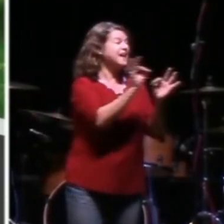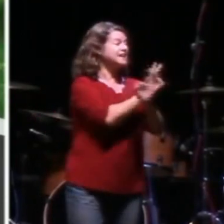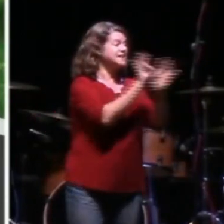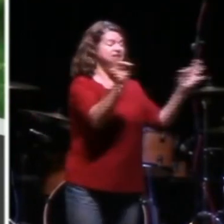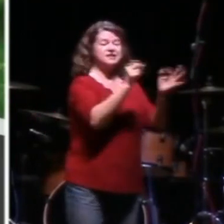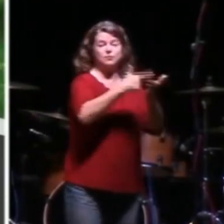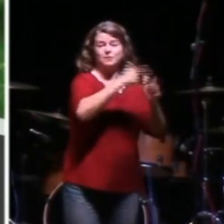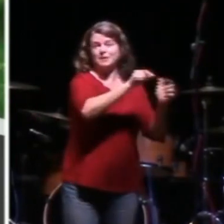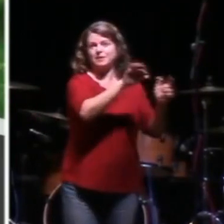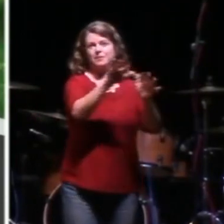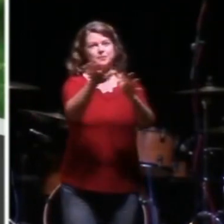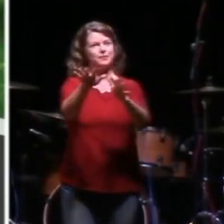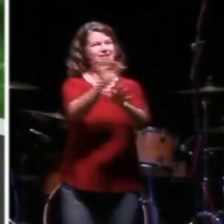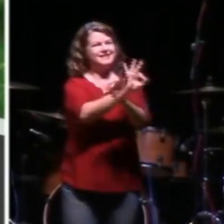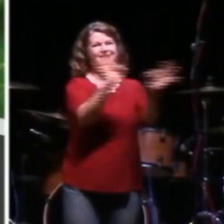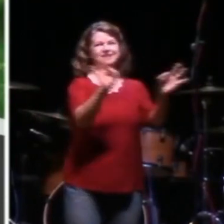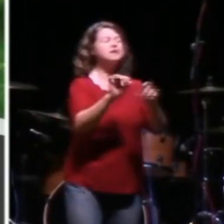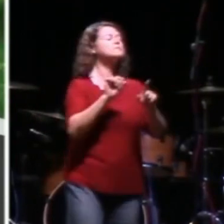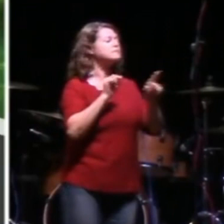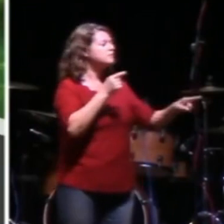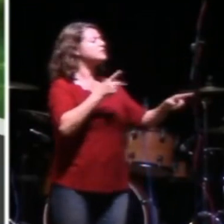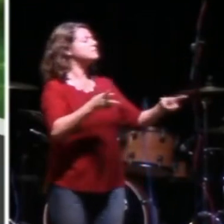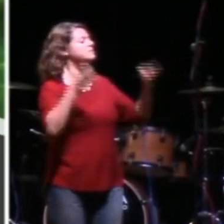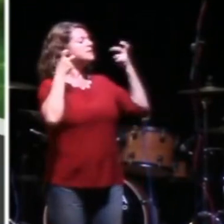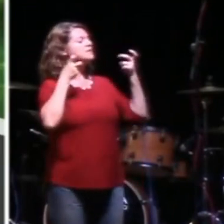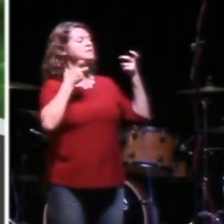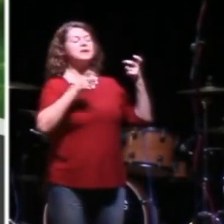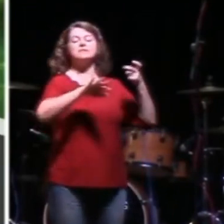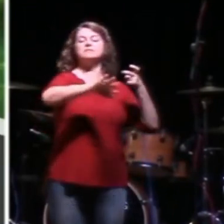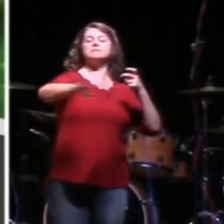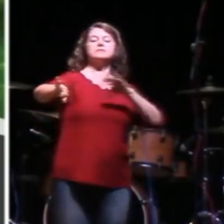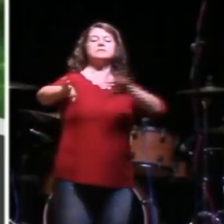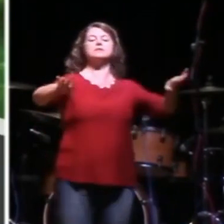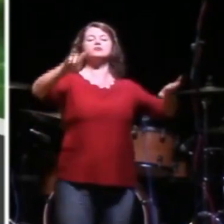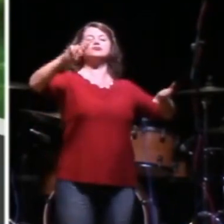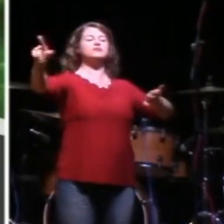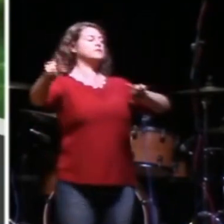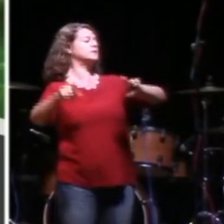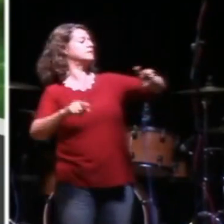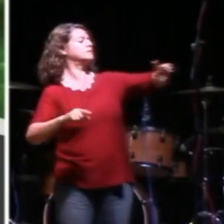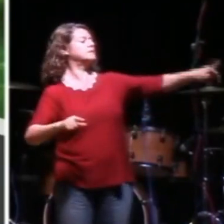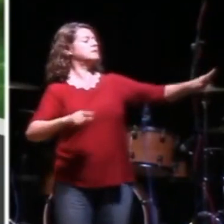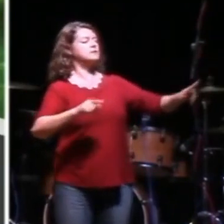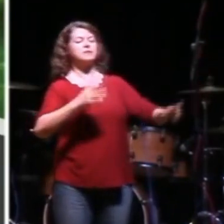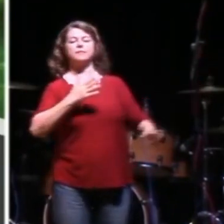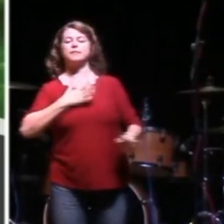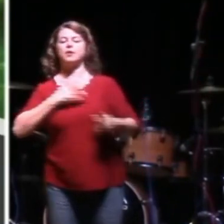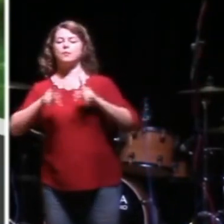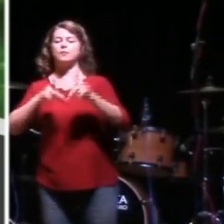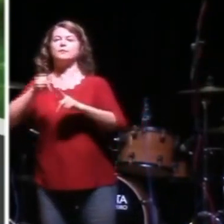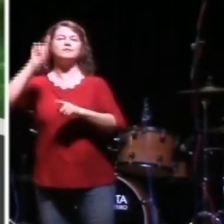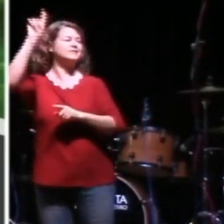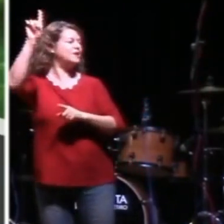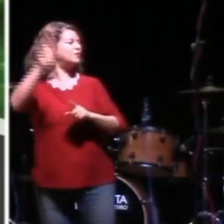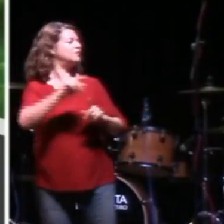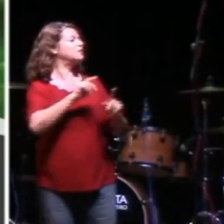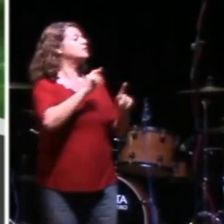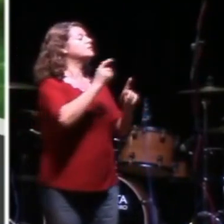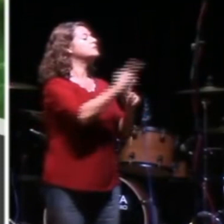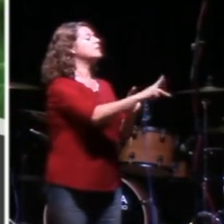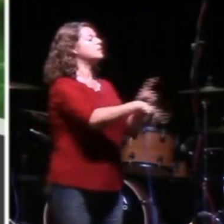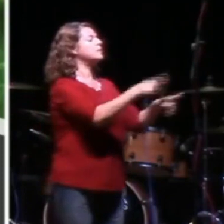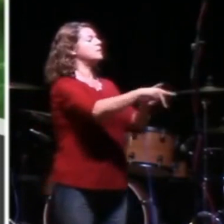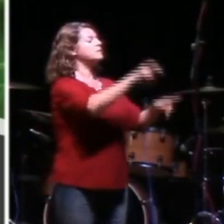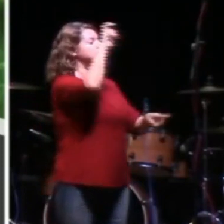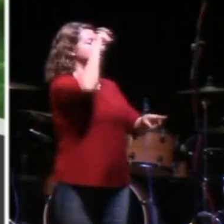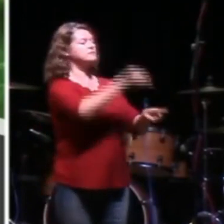estou nesta terra para distinção entre meu povo e o seu esse sinal miraculoso acontecerá amanhã assim